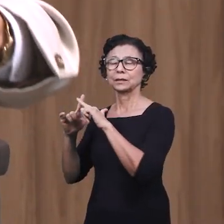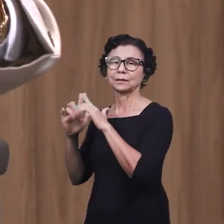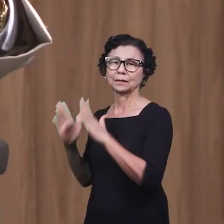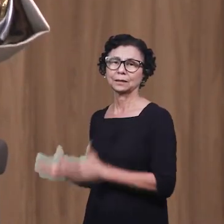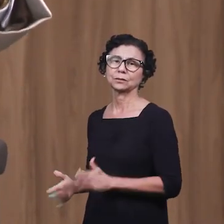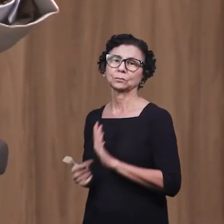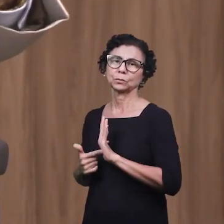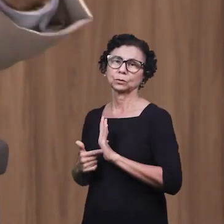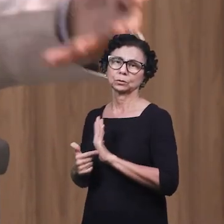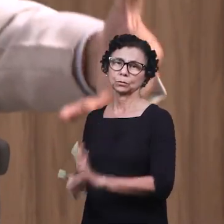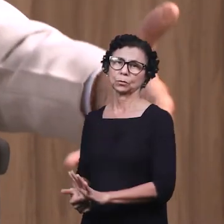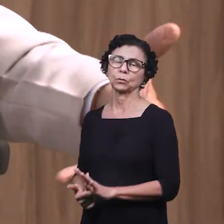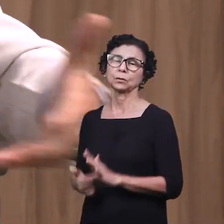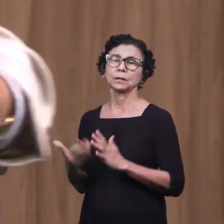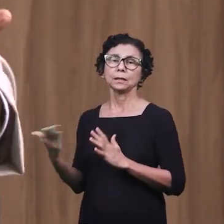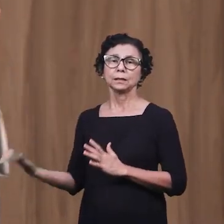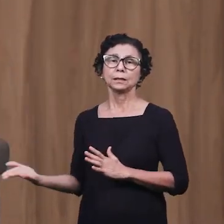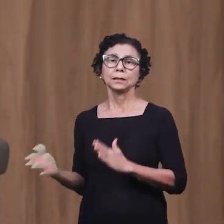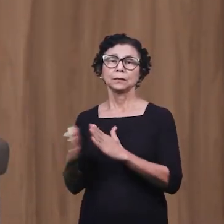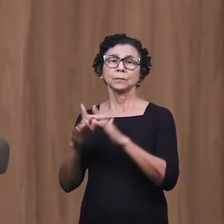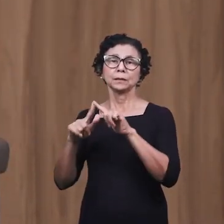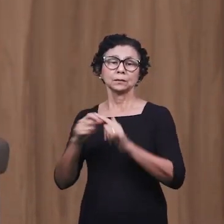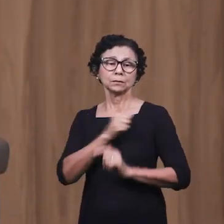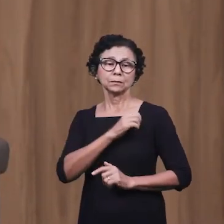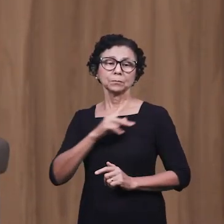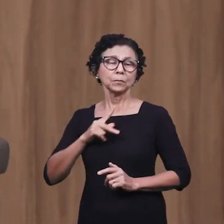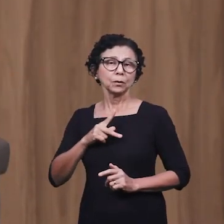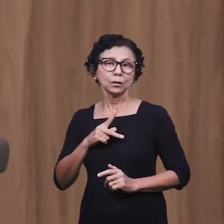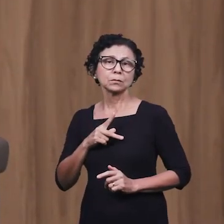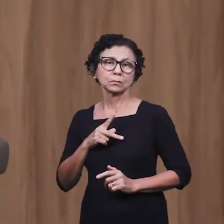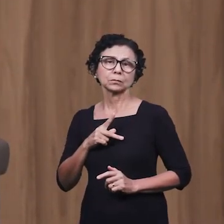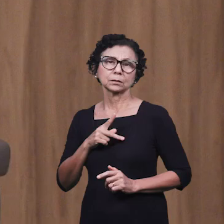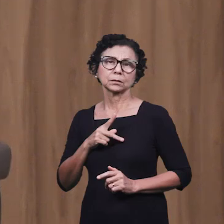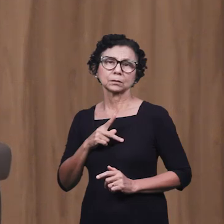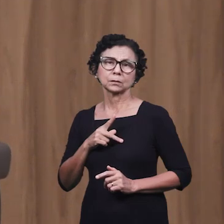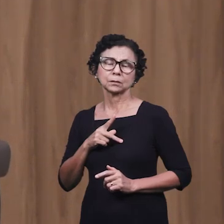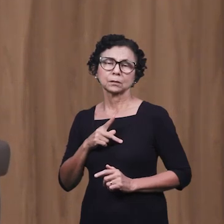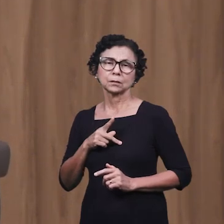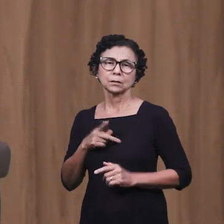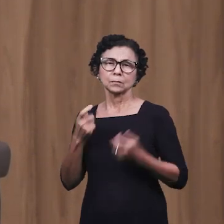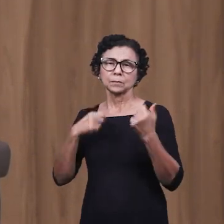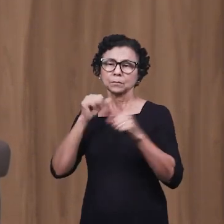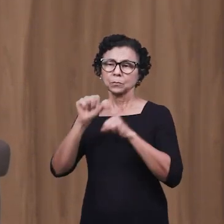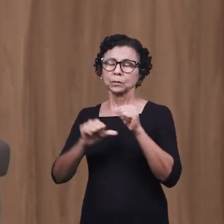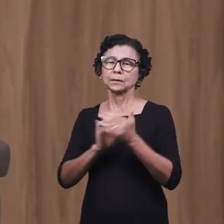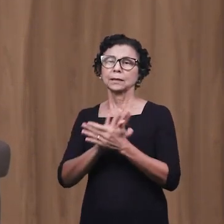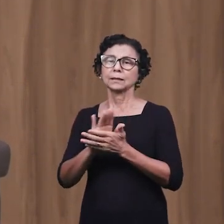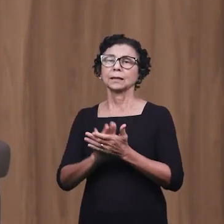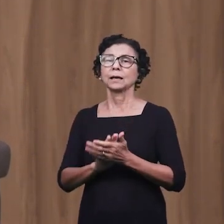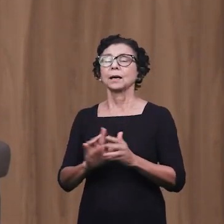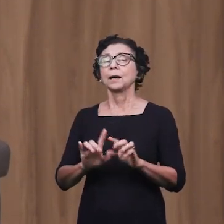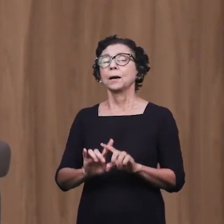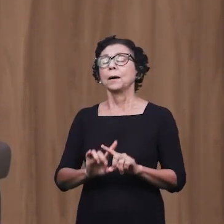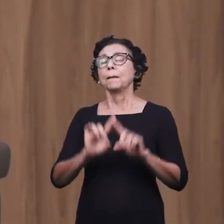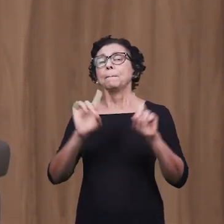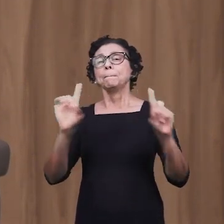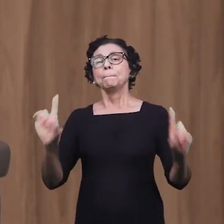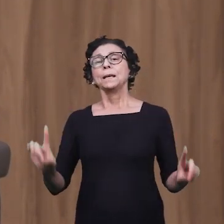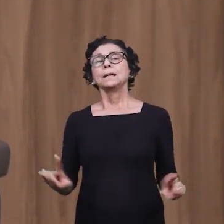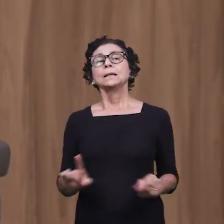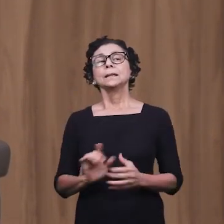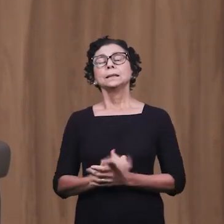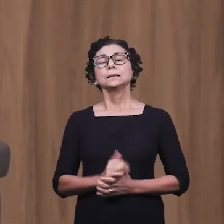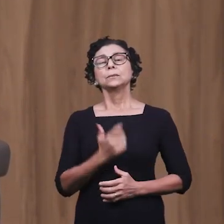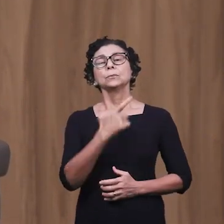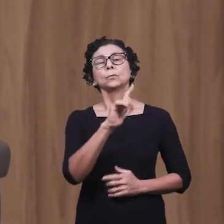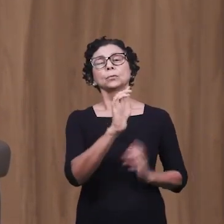chamada apostólica, não tinha que mudar nada. Então, aí veio o sabido, né, os pais da